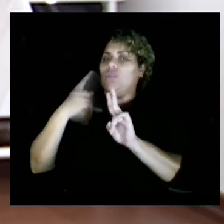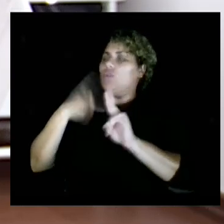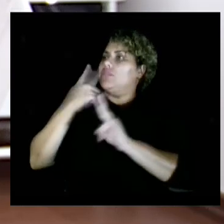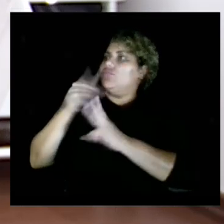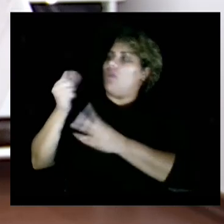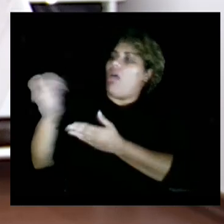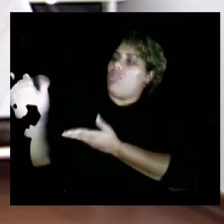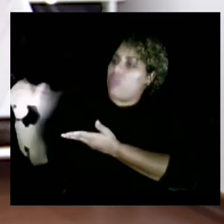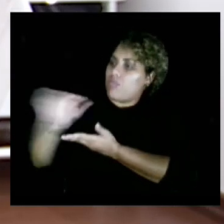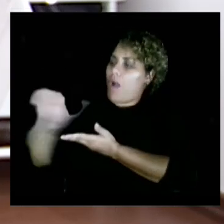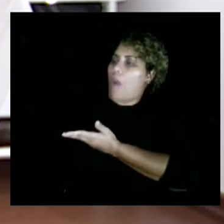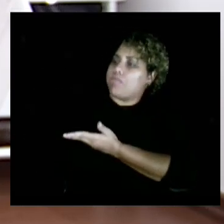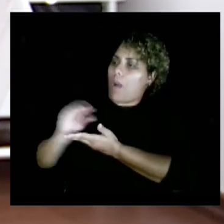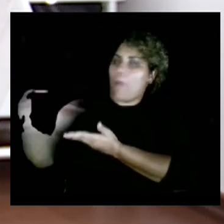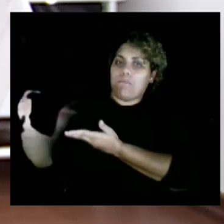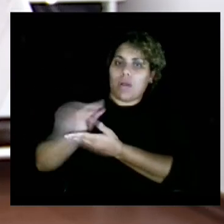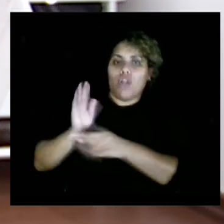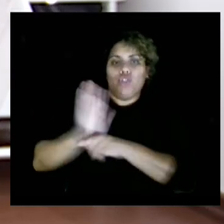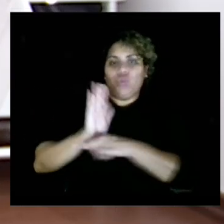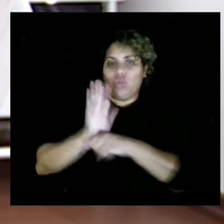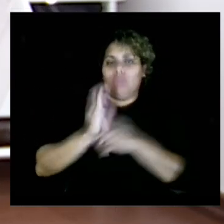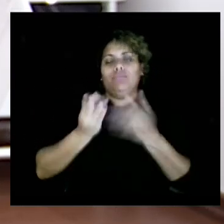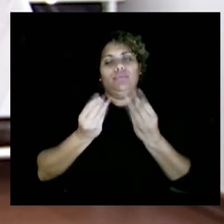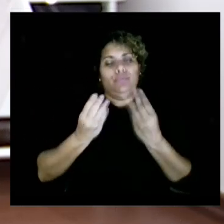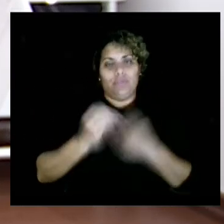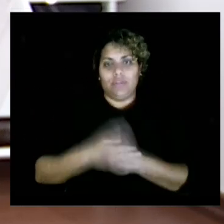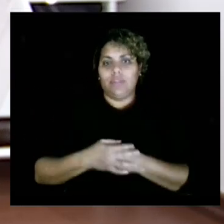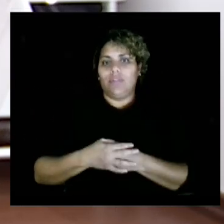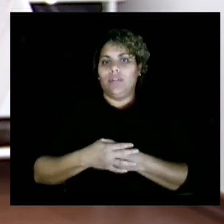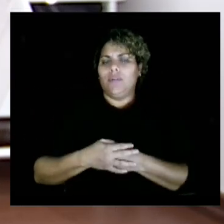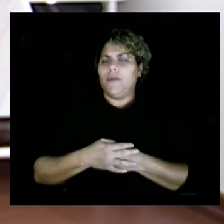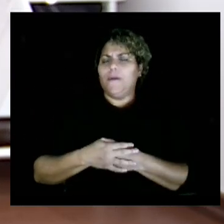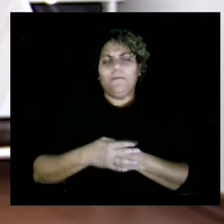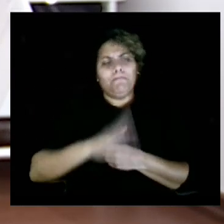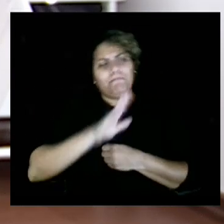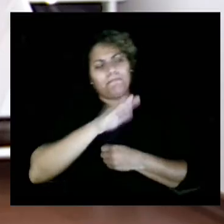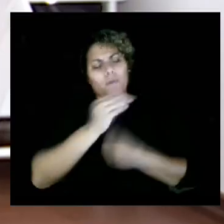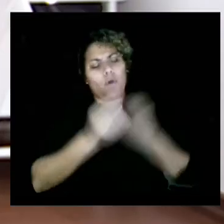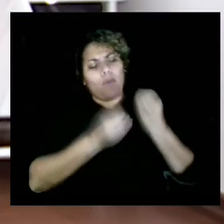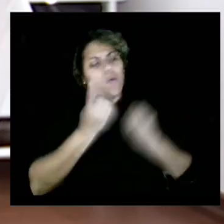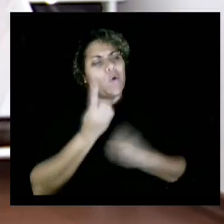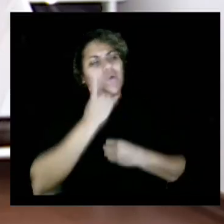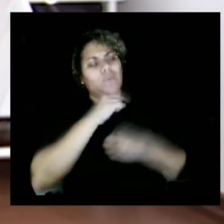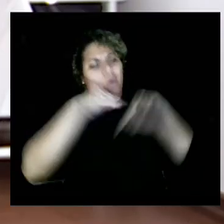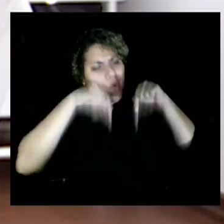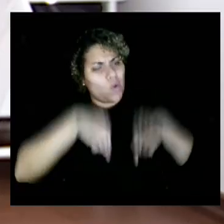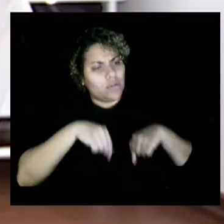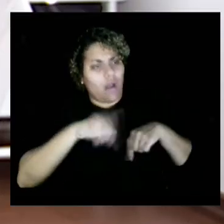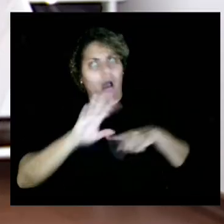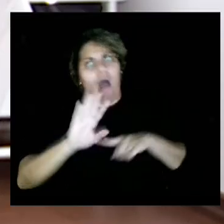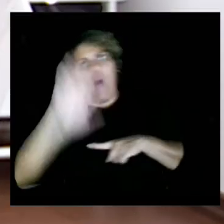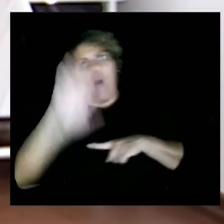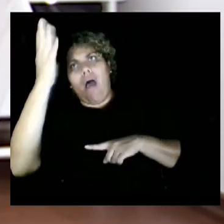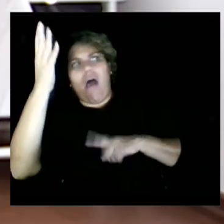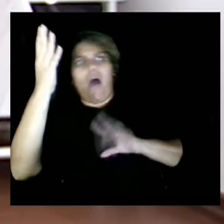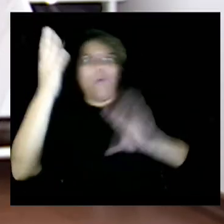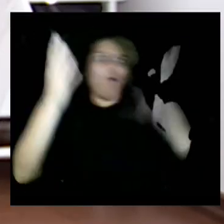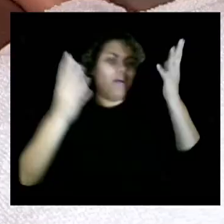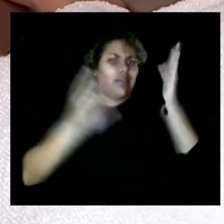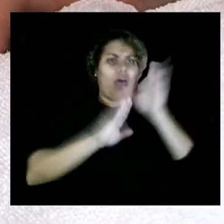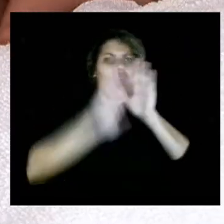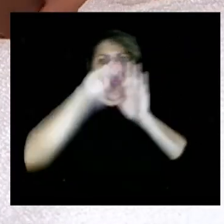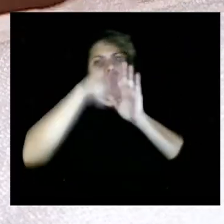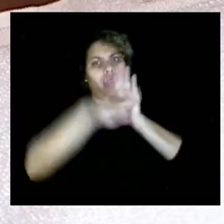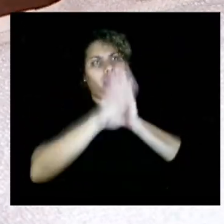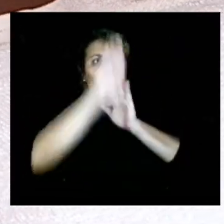que ajudou muito. E como tem sido para você esses altos e baixos do empreendedorismo?